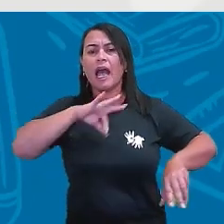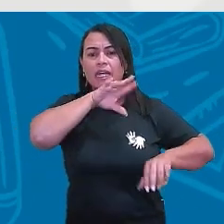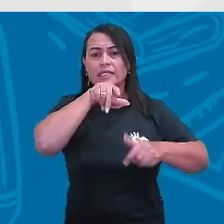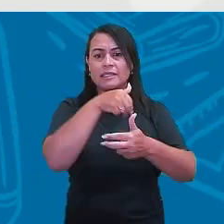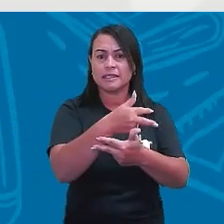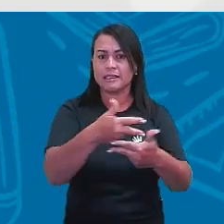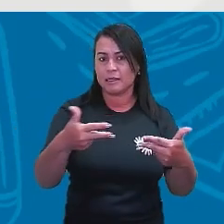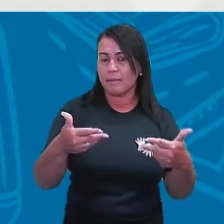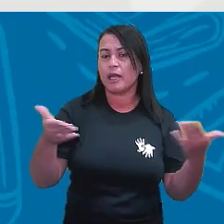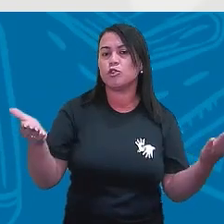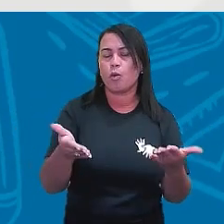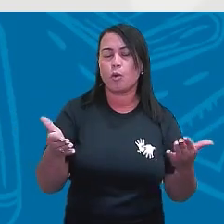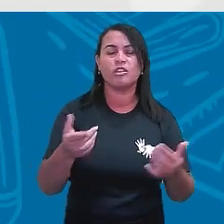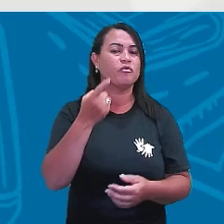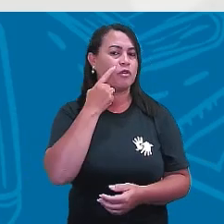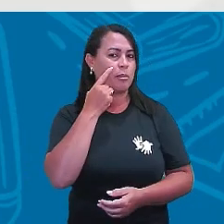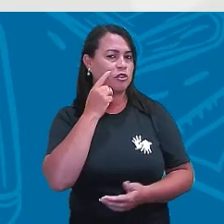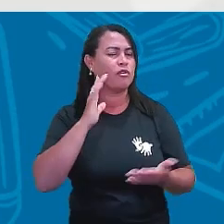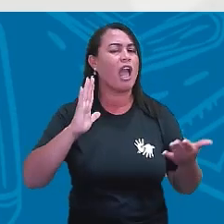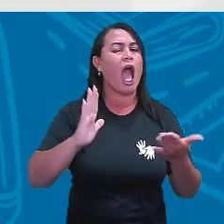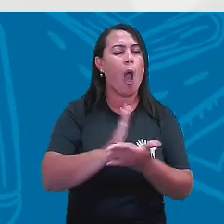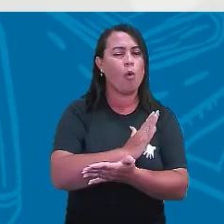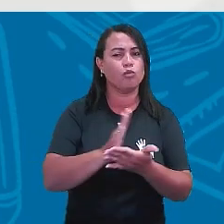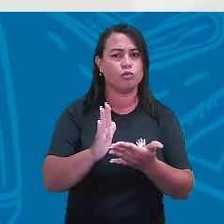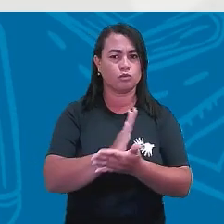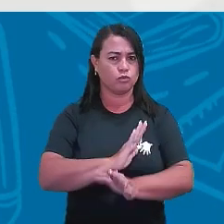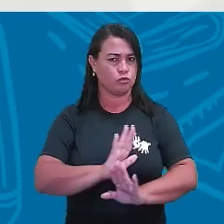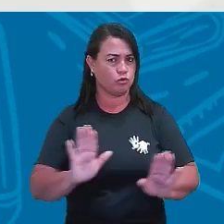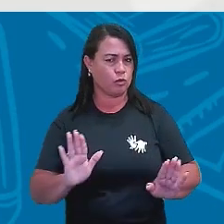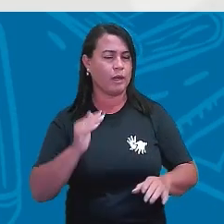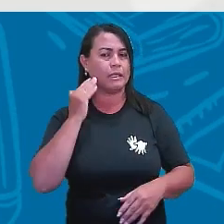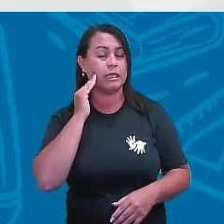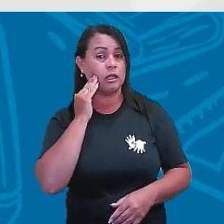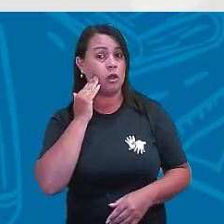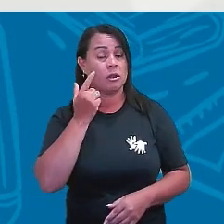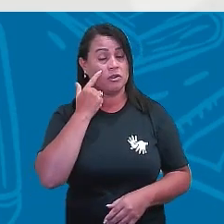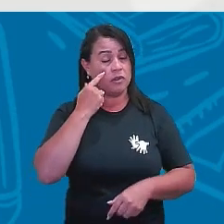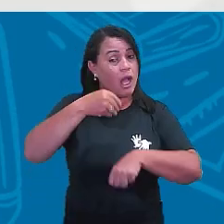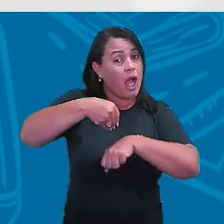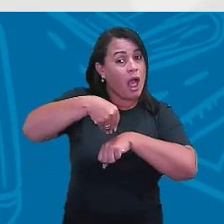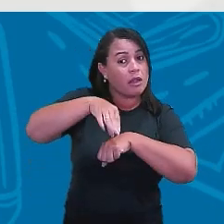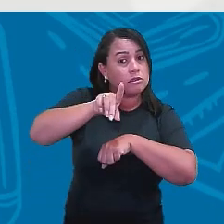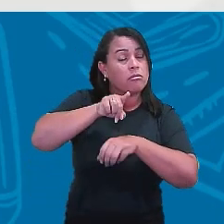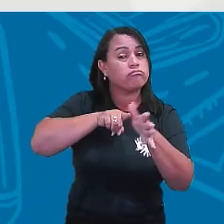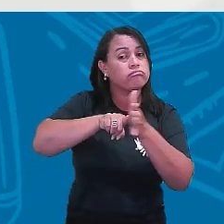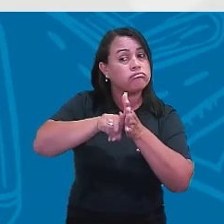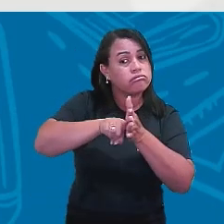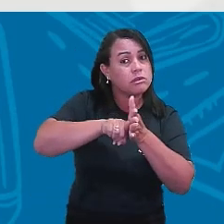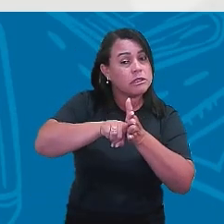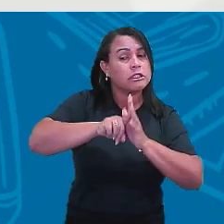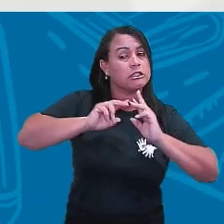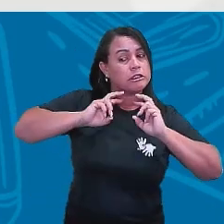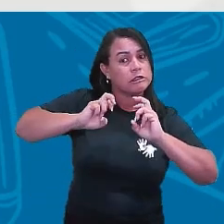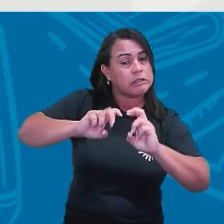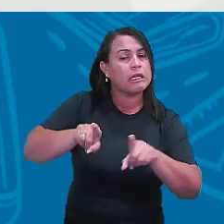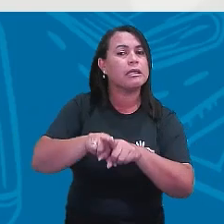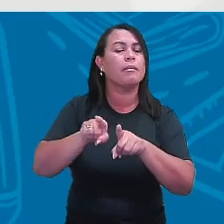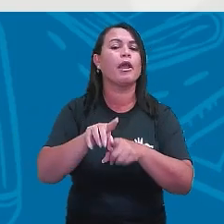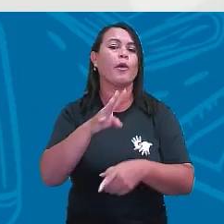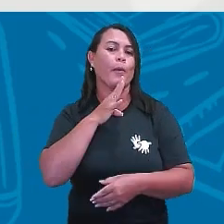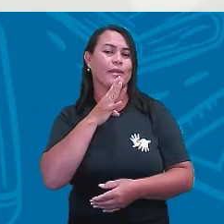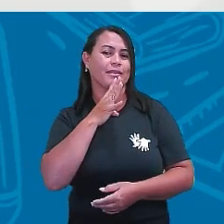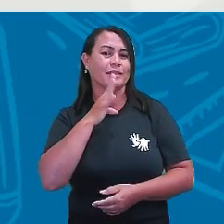animais. Hoje a gente só vai ver alguns, mas fica a dica para você pesquisar mais sobre os animais do